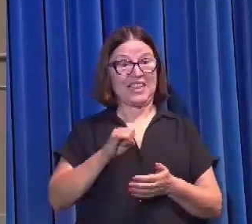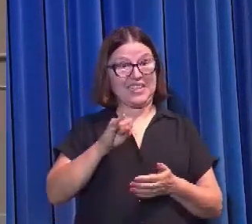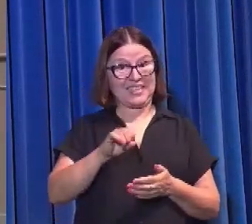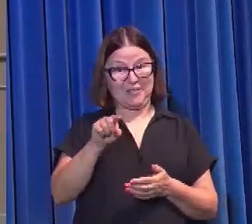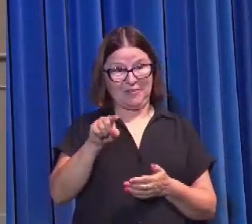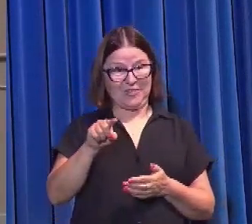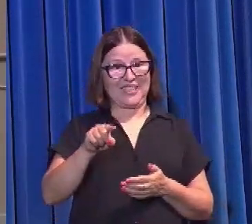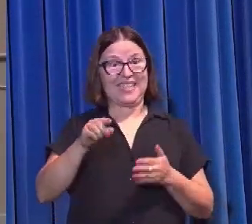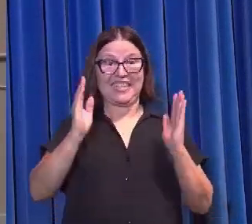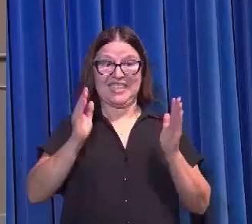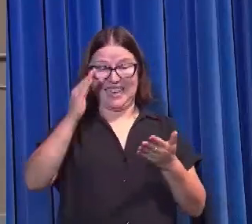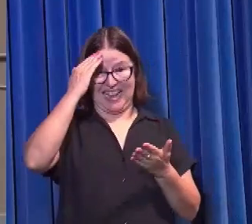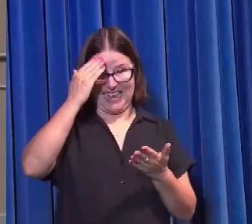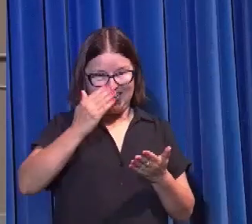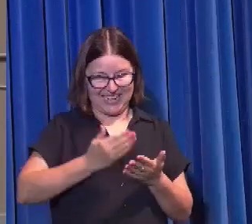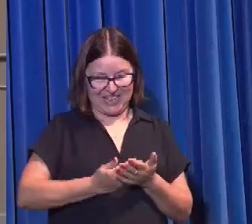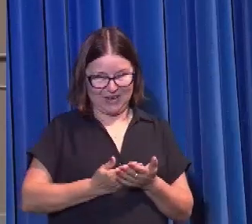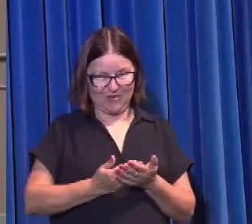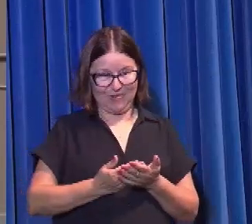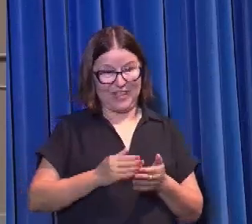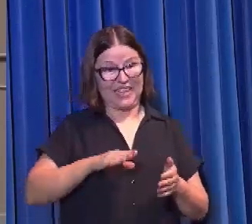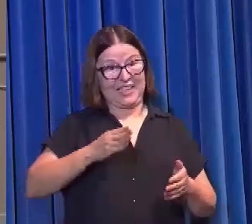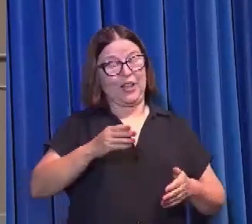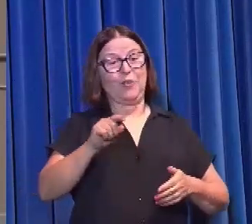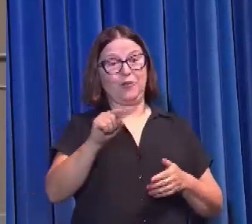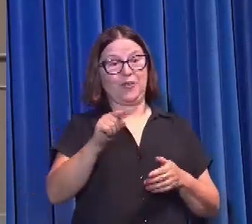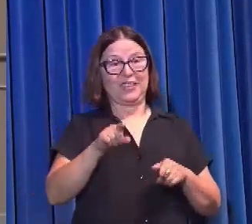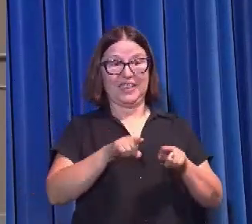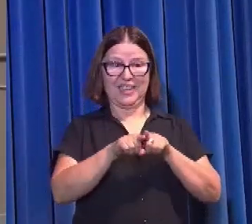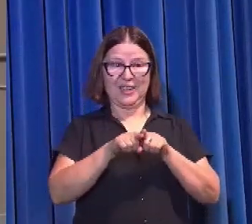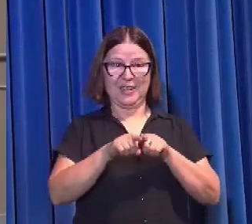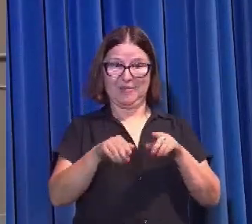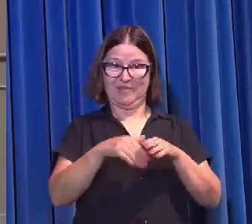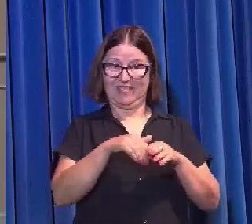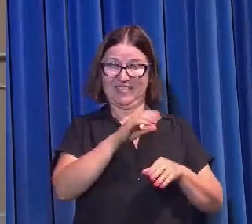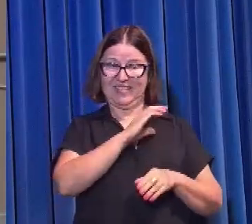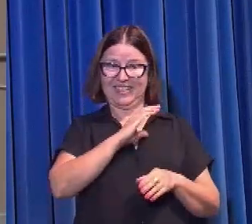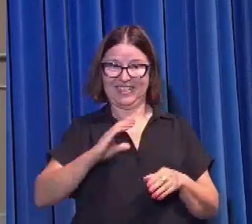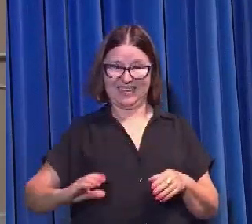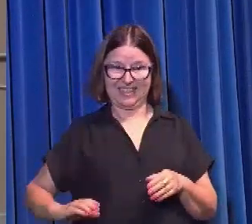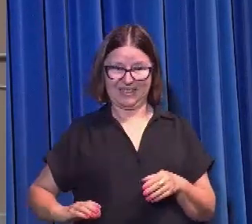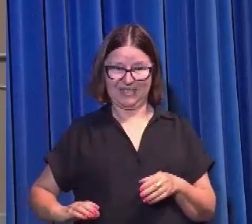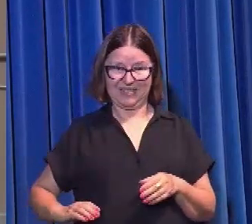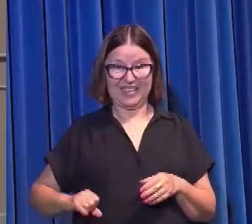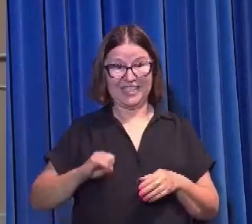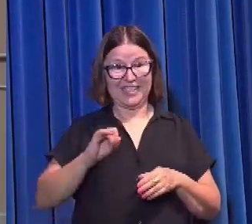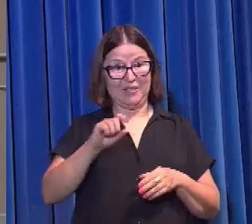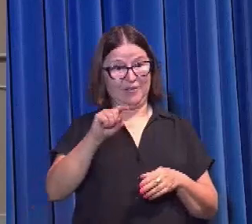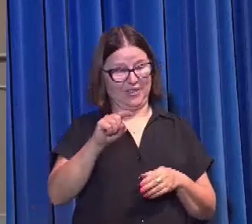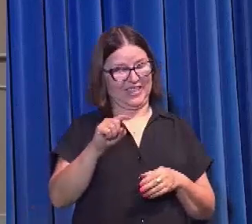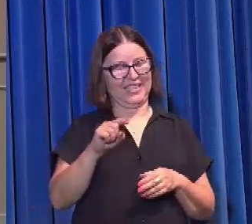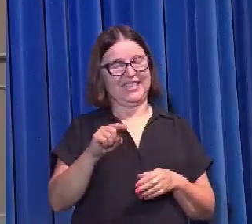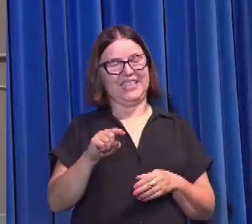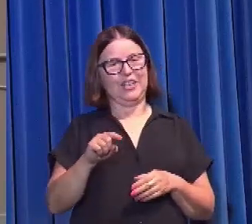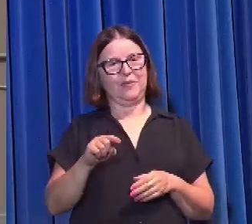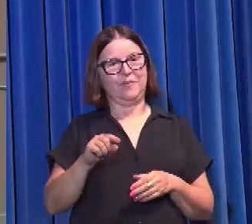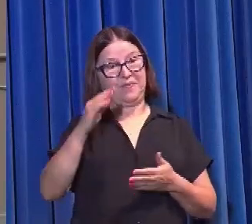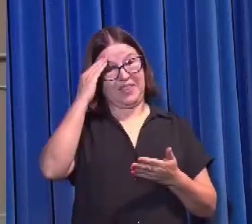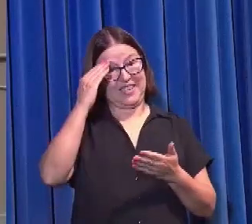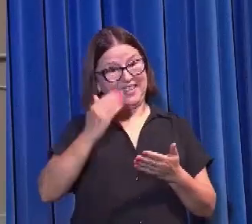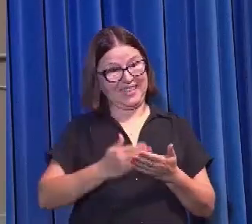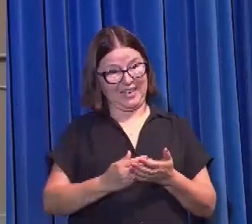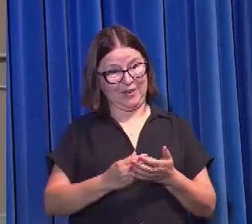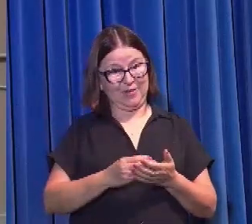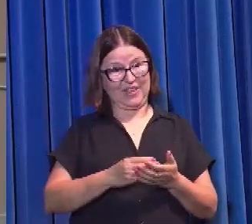do privilégio de ser igreja, se você já descobriu que foi eleito antes da fundação do mundo e foi tirado da sepultura por Jesus